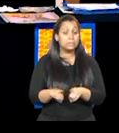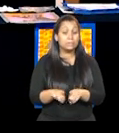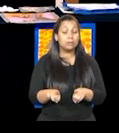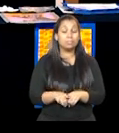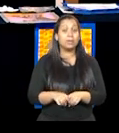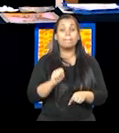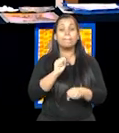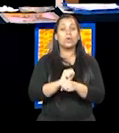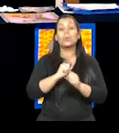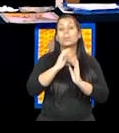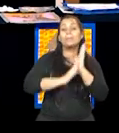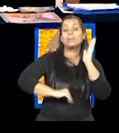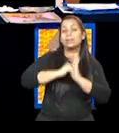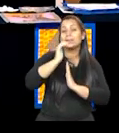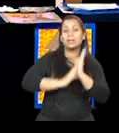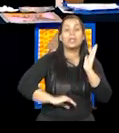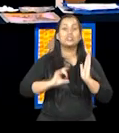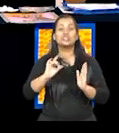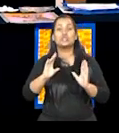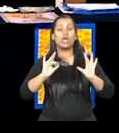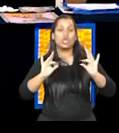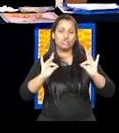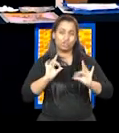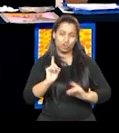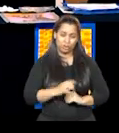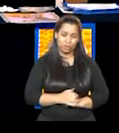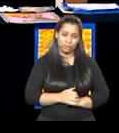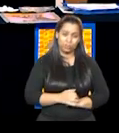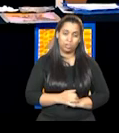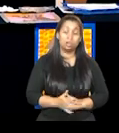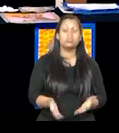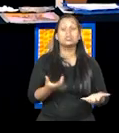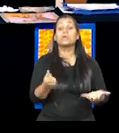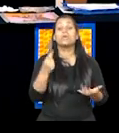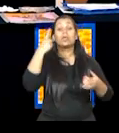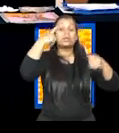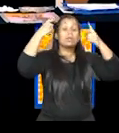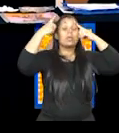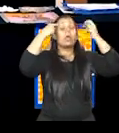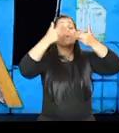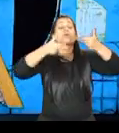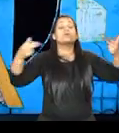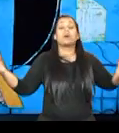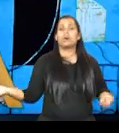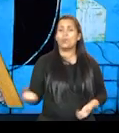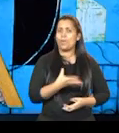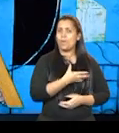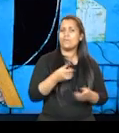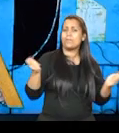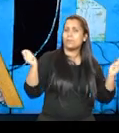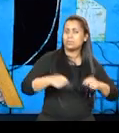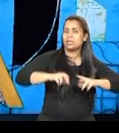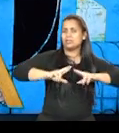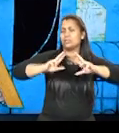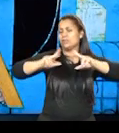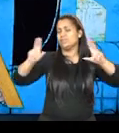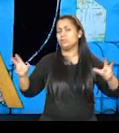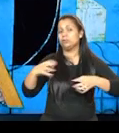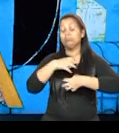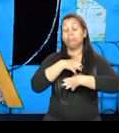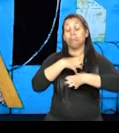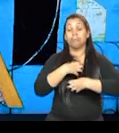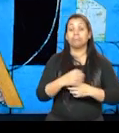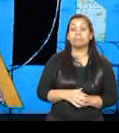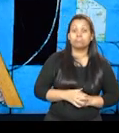só pintada, de ter só tintas. Os artistas pretendiam criar novos efeitos, possibilitando diferentes